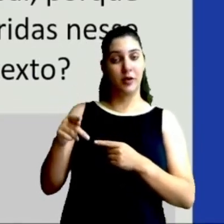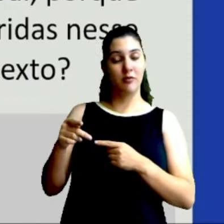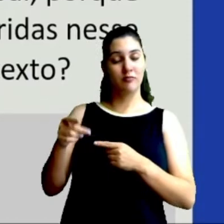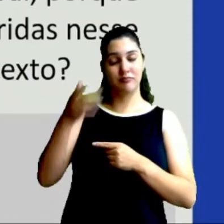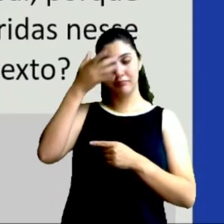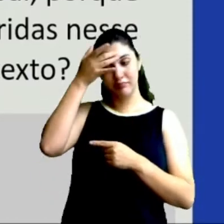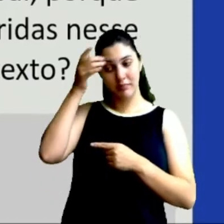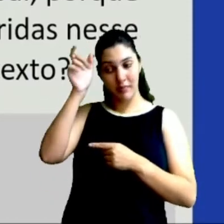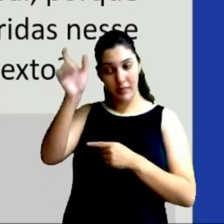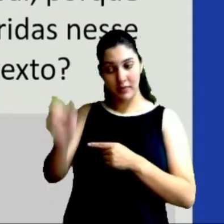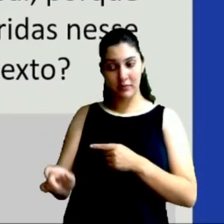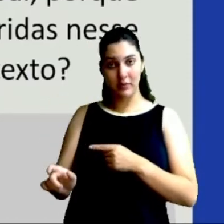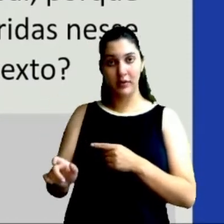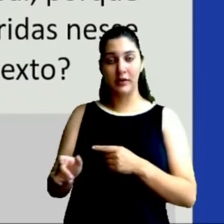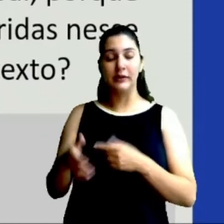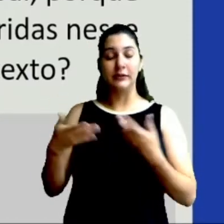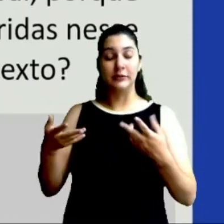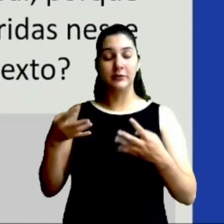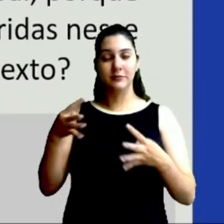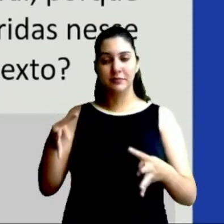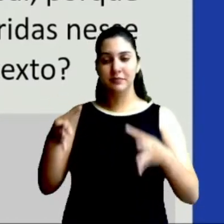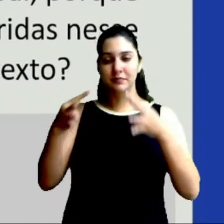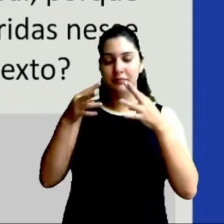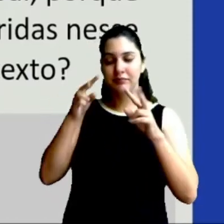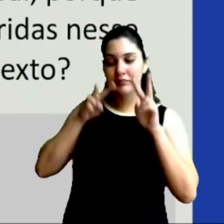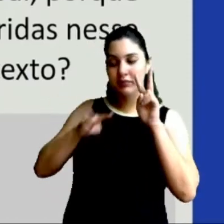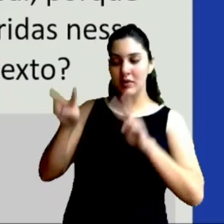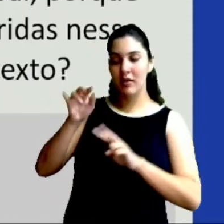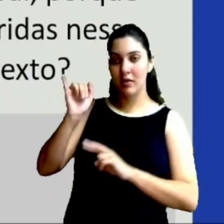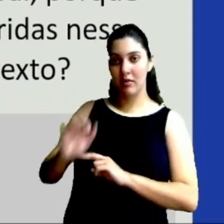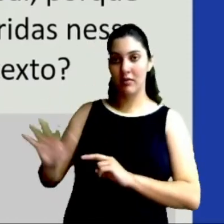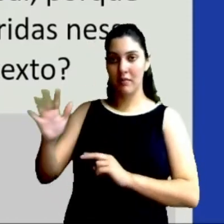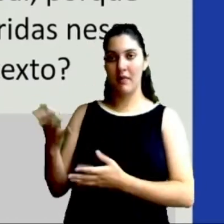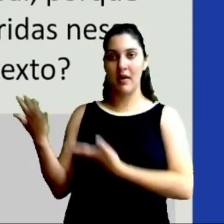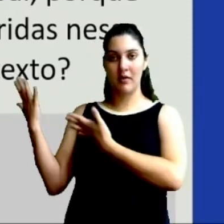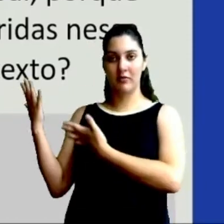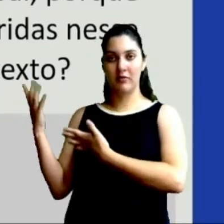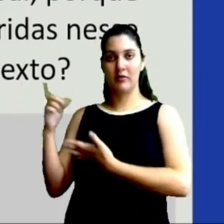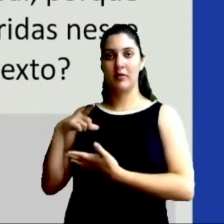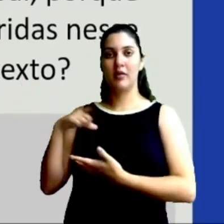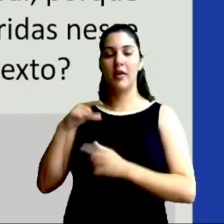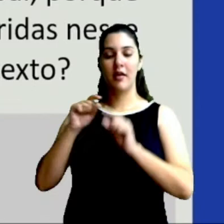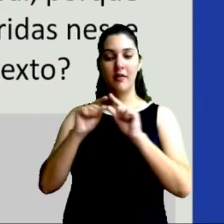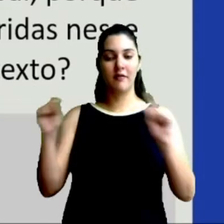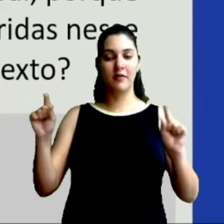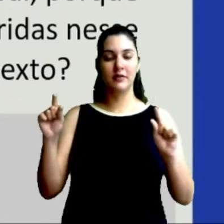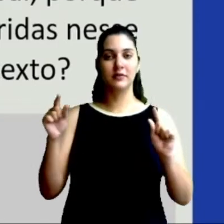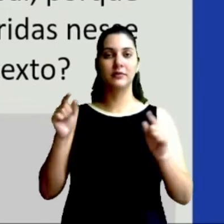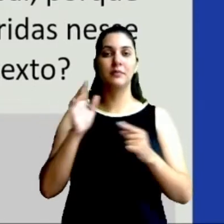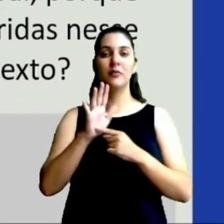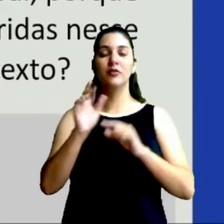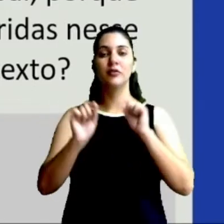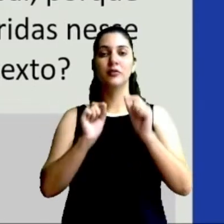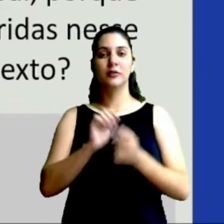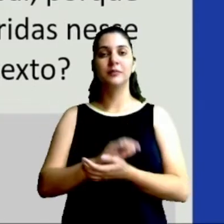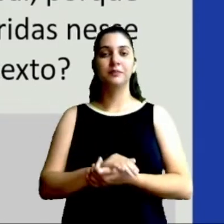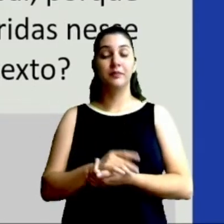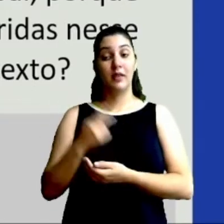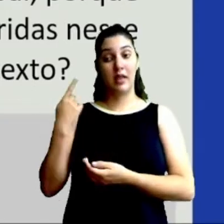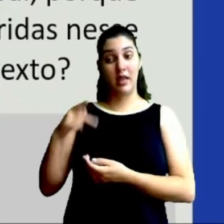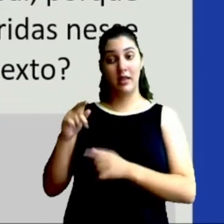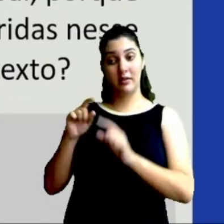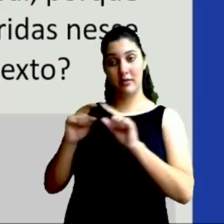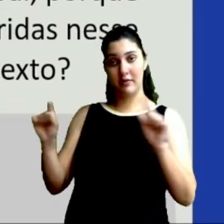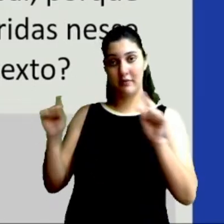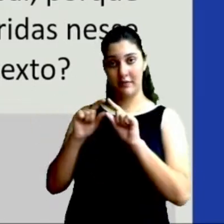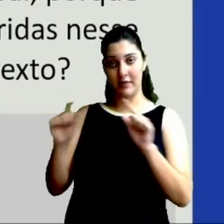cliente. Então, observando essa imagem aqui e a frase que diz just do it. Então, essa frase